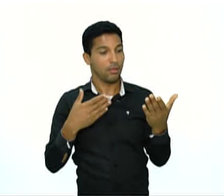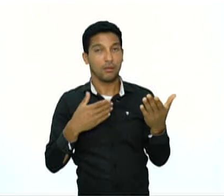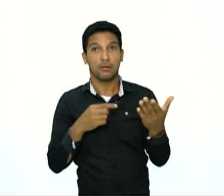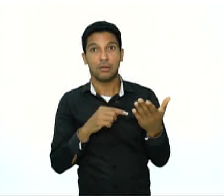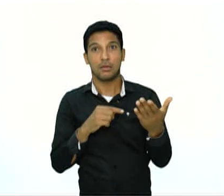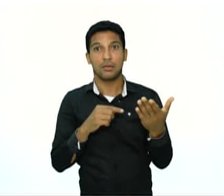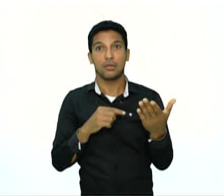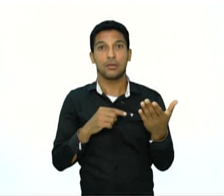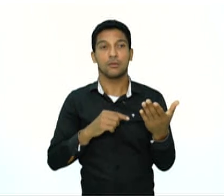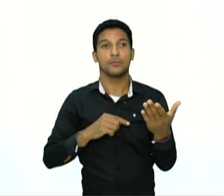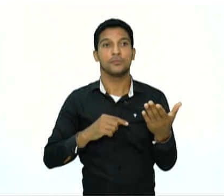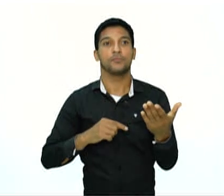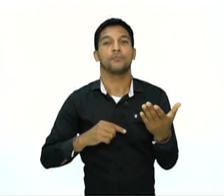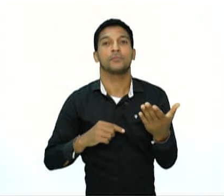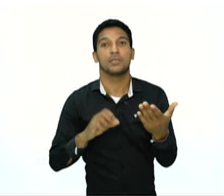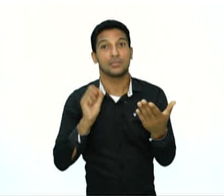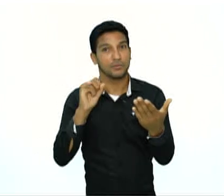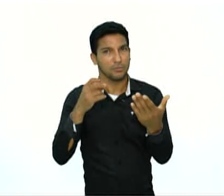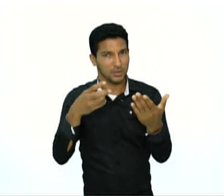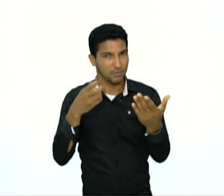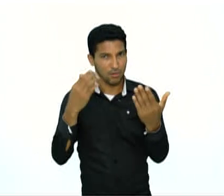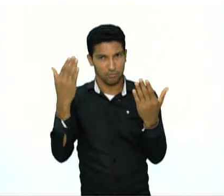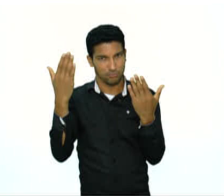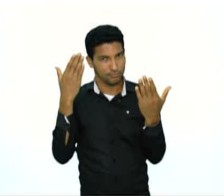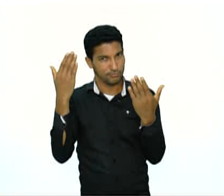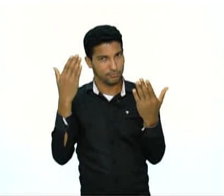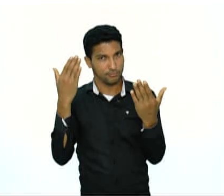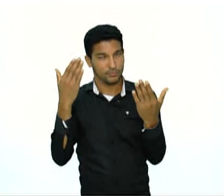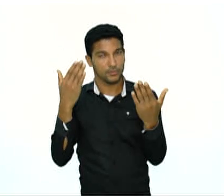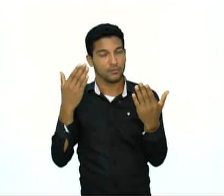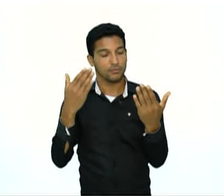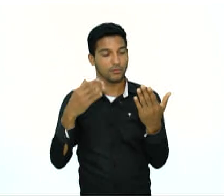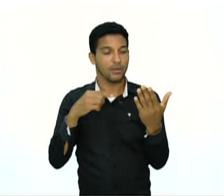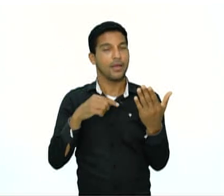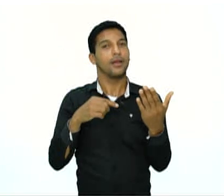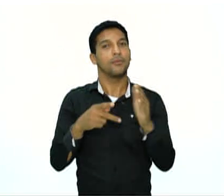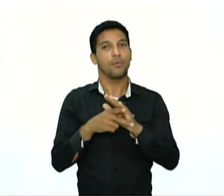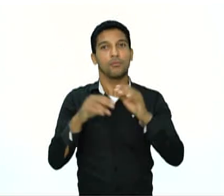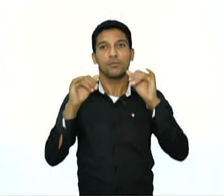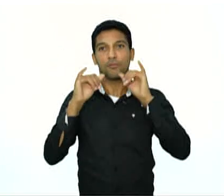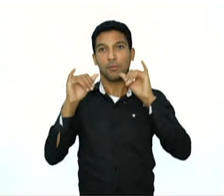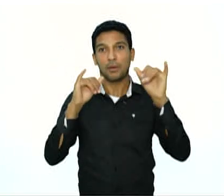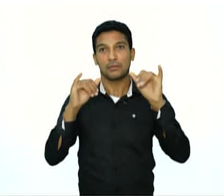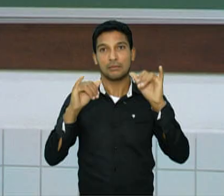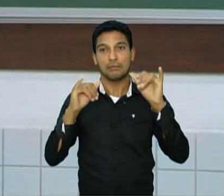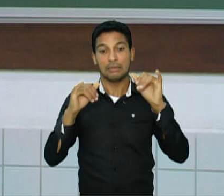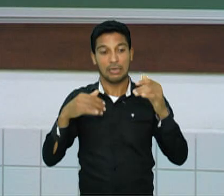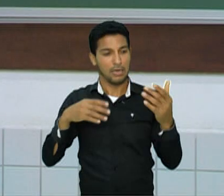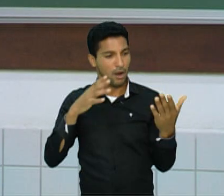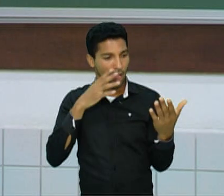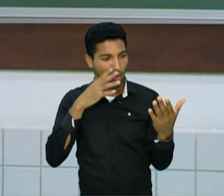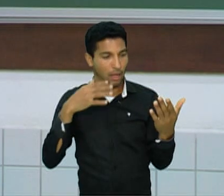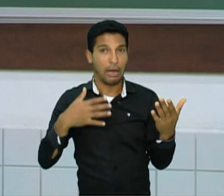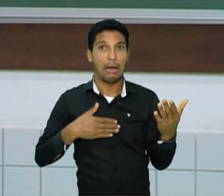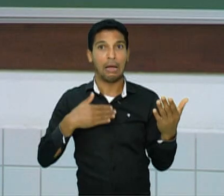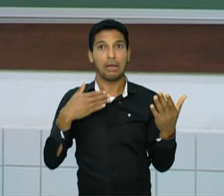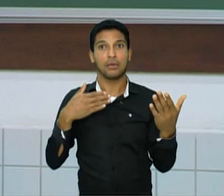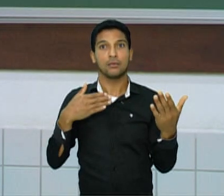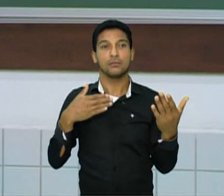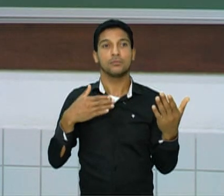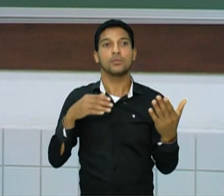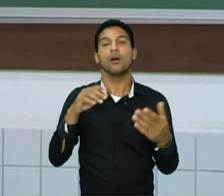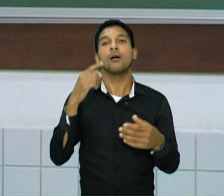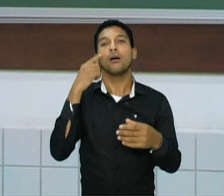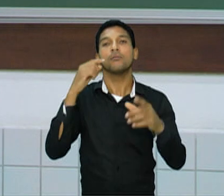ou repulsa. É importante lembrar de que foram feitas para causar espanto. É importante lembrar